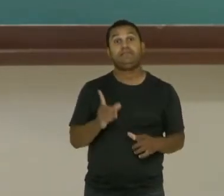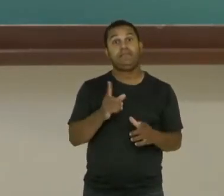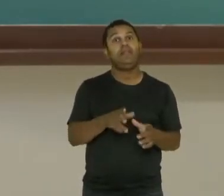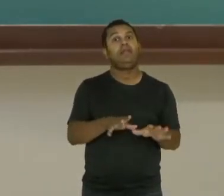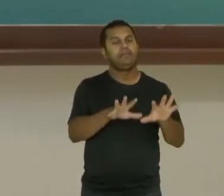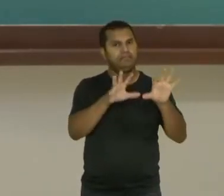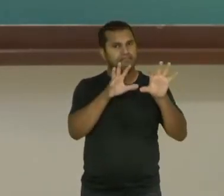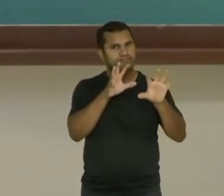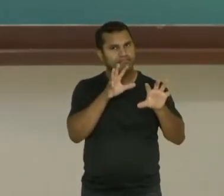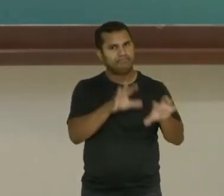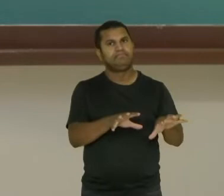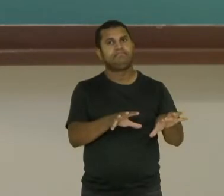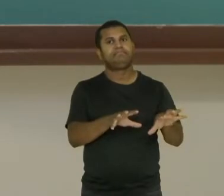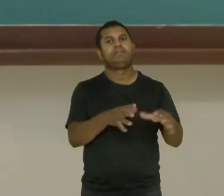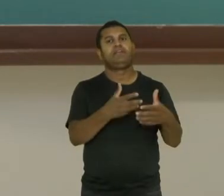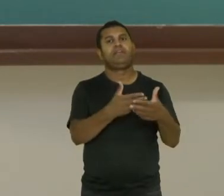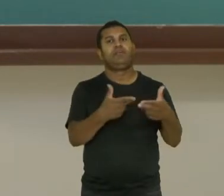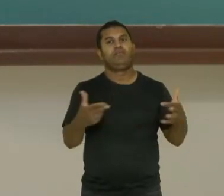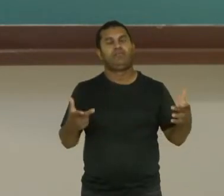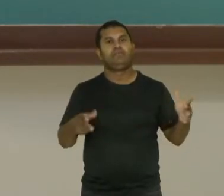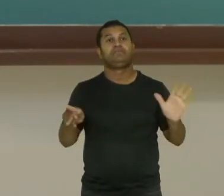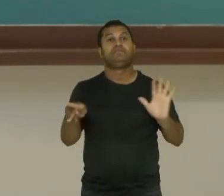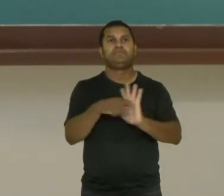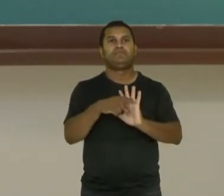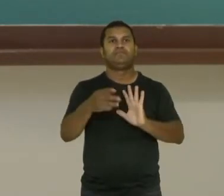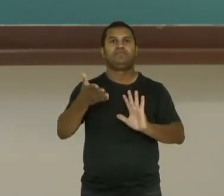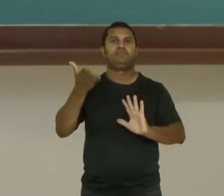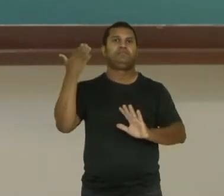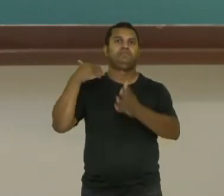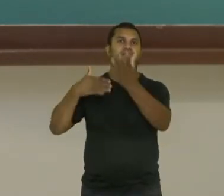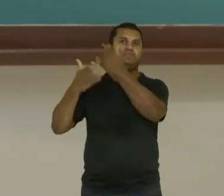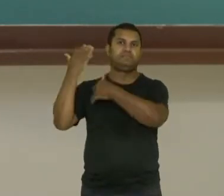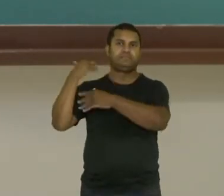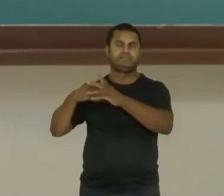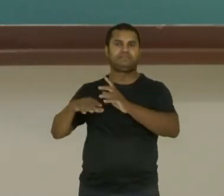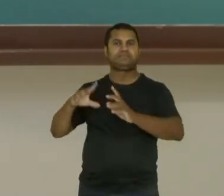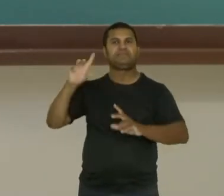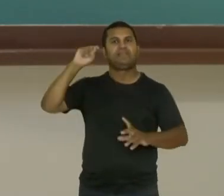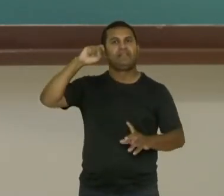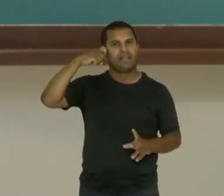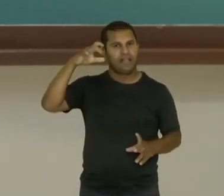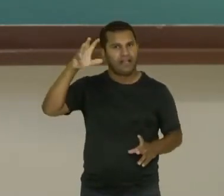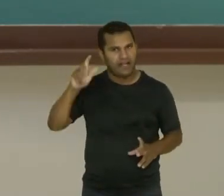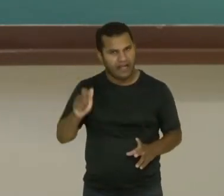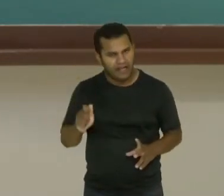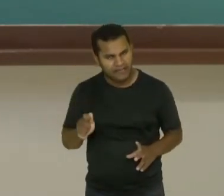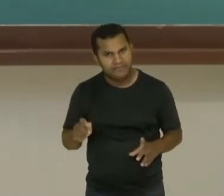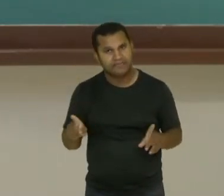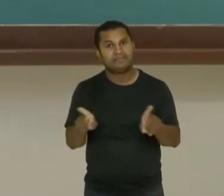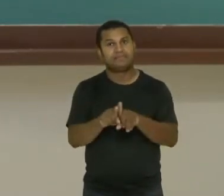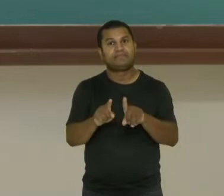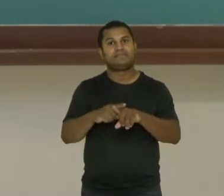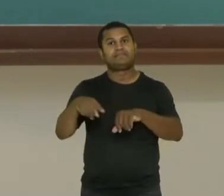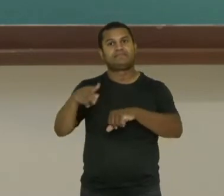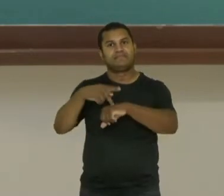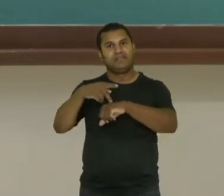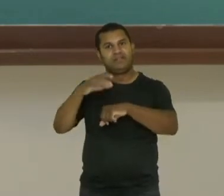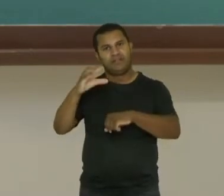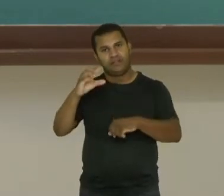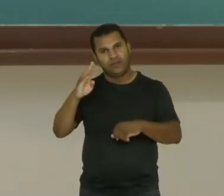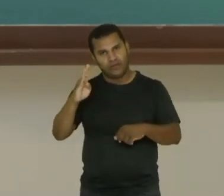pouco ali da tradição crioula do mambo original, mas ele também vem dessa mistura dos